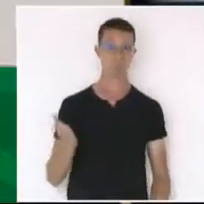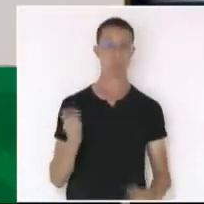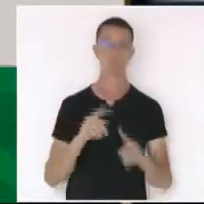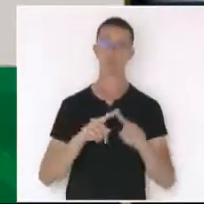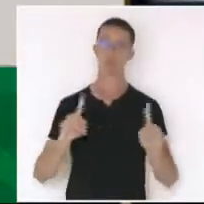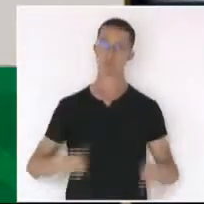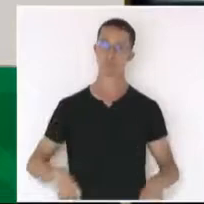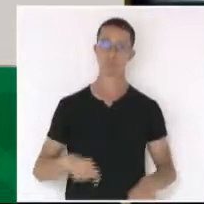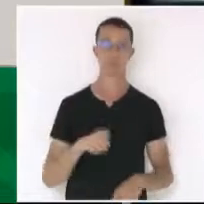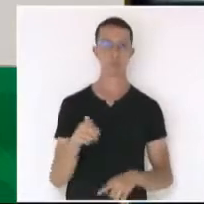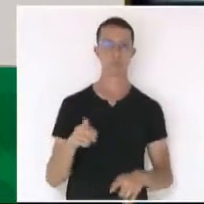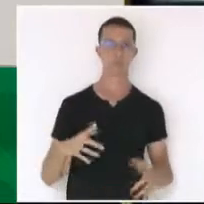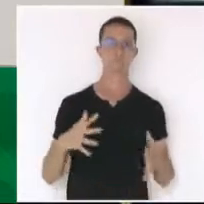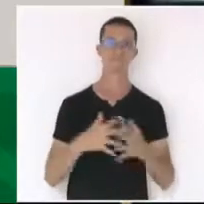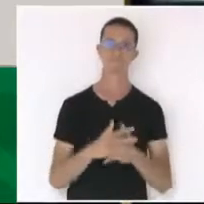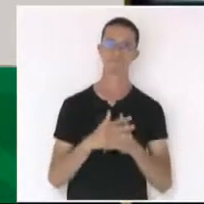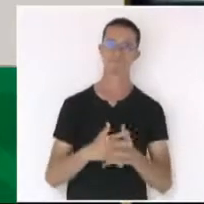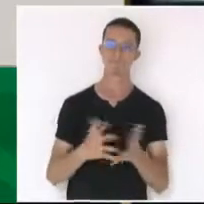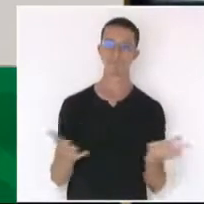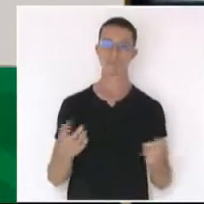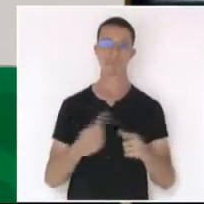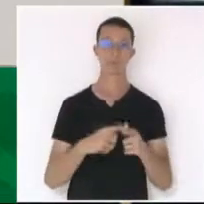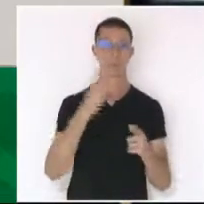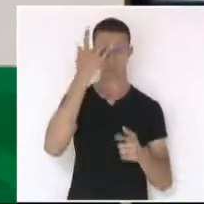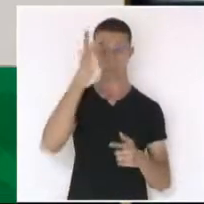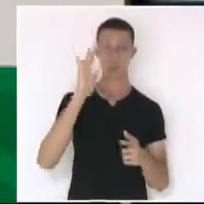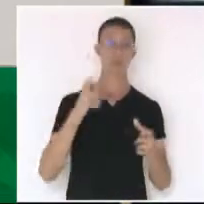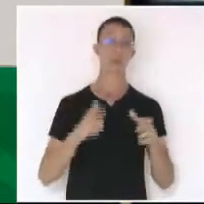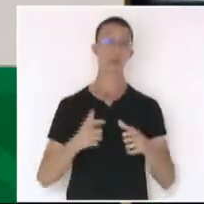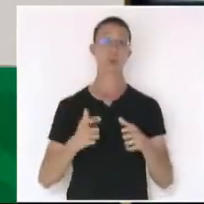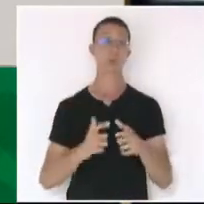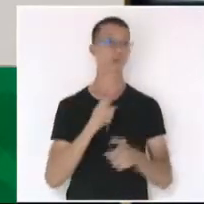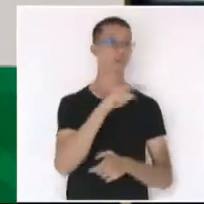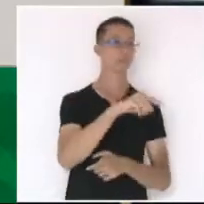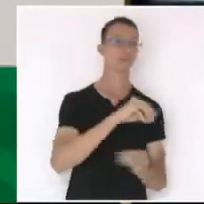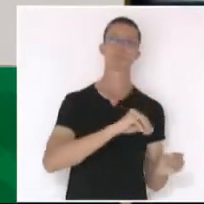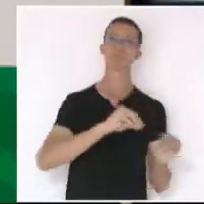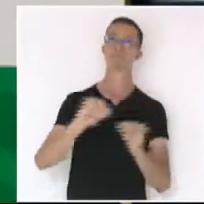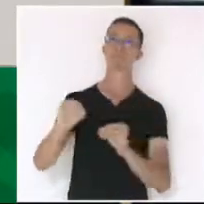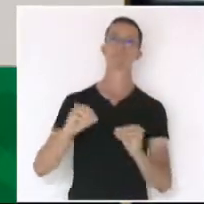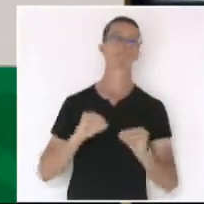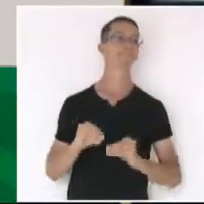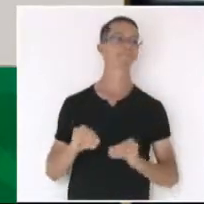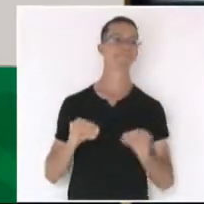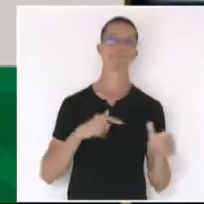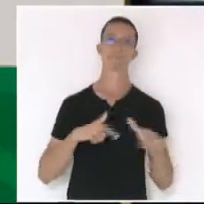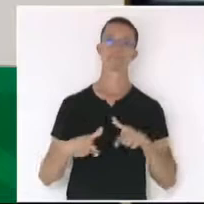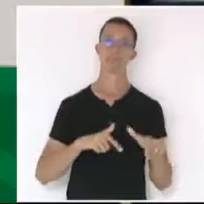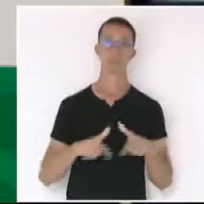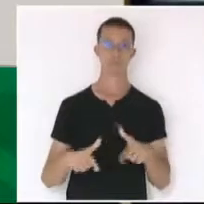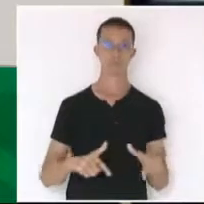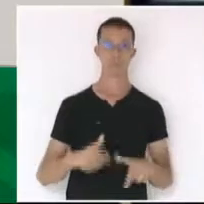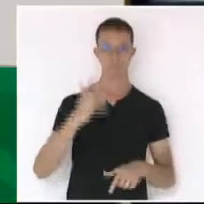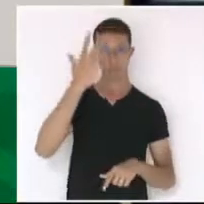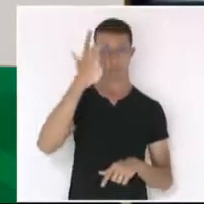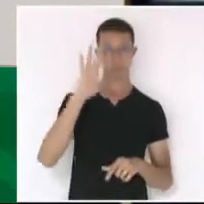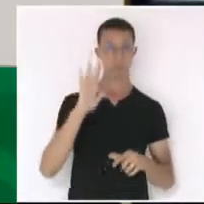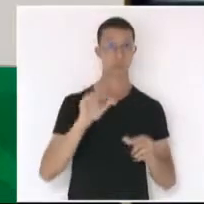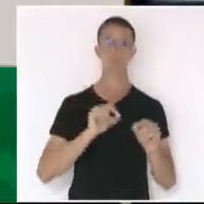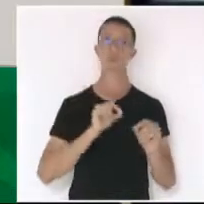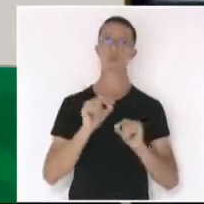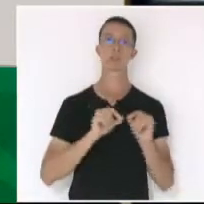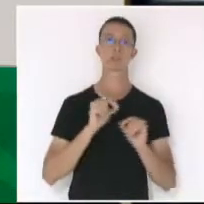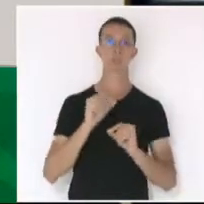perturbação porque eles não sabem aonde vão ser posicionado para seu trabalho não sabe aí quem vai ser o seu